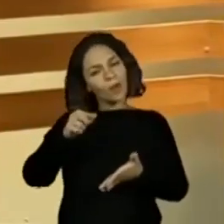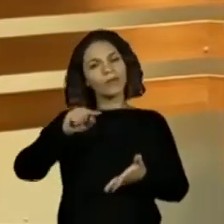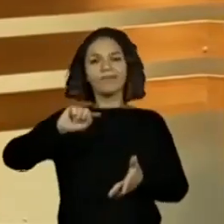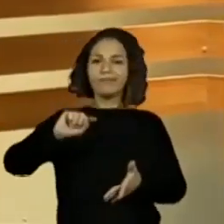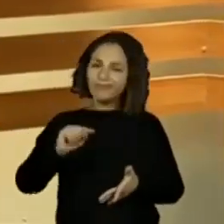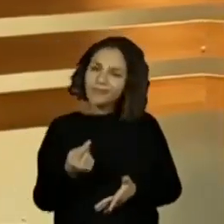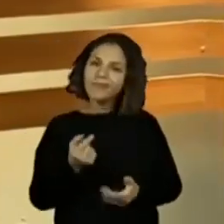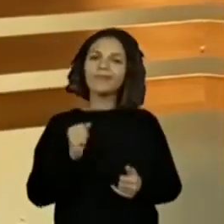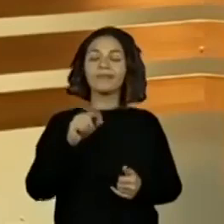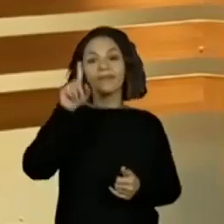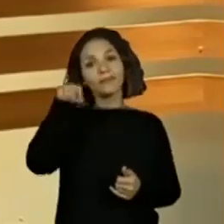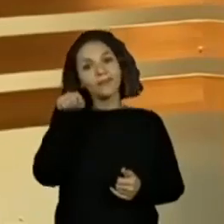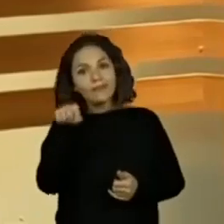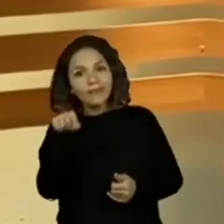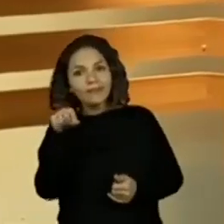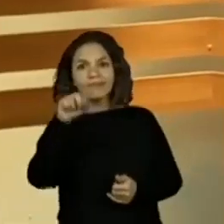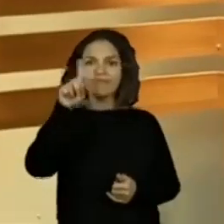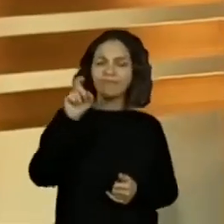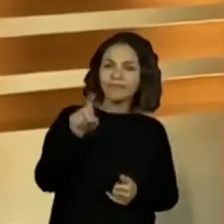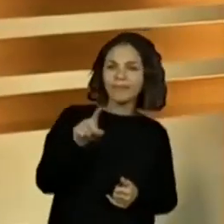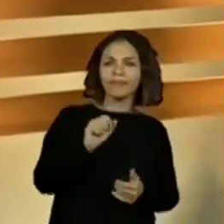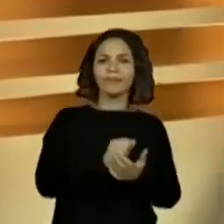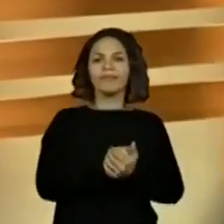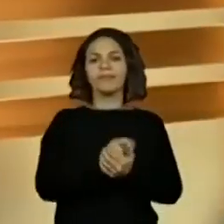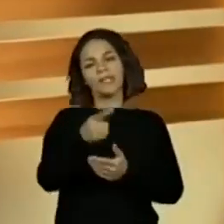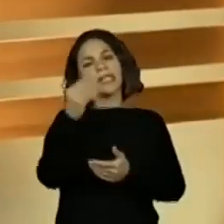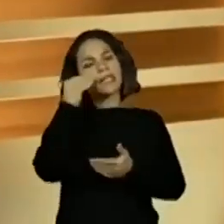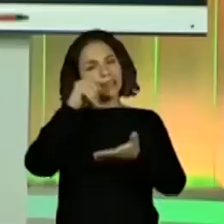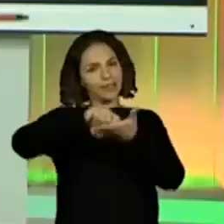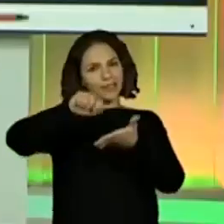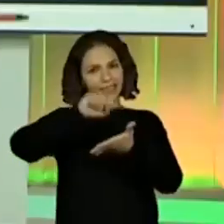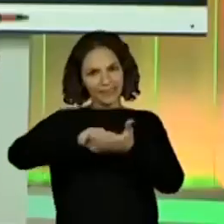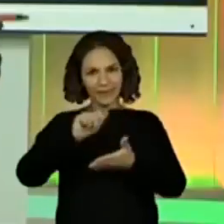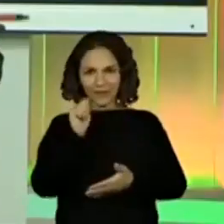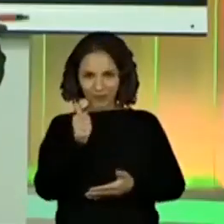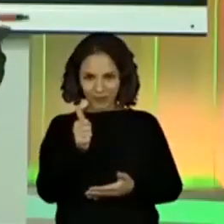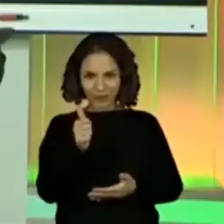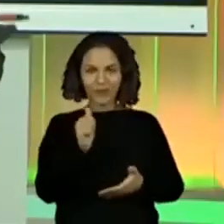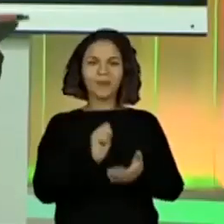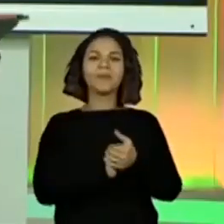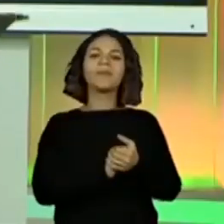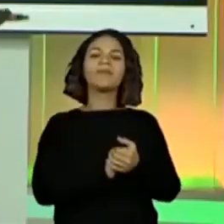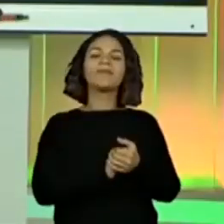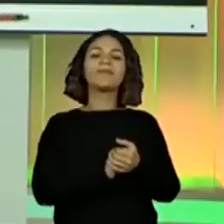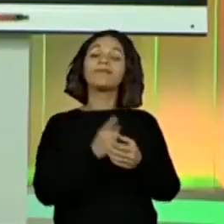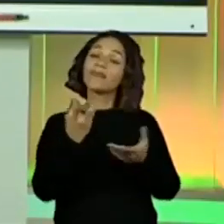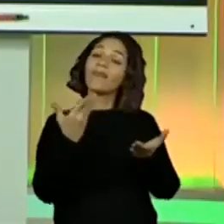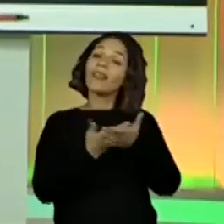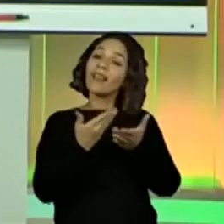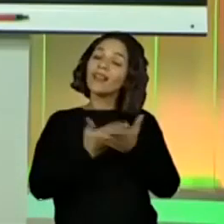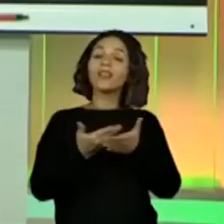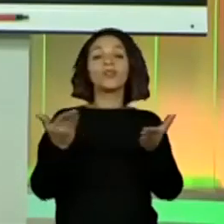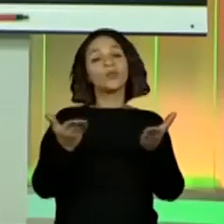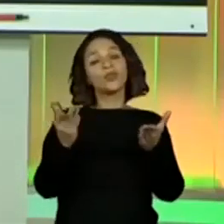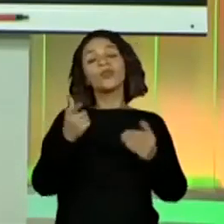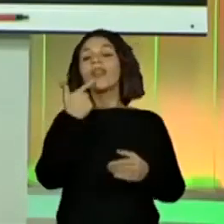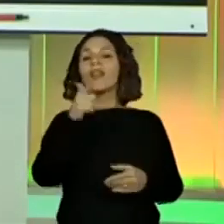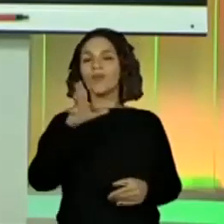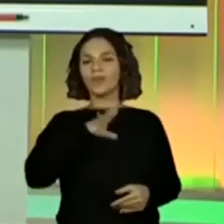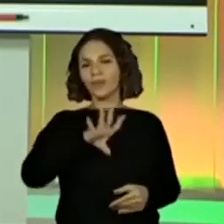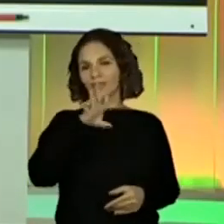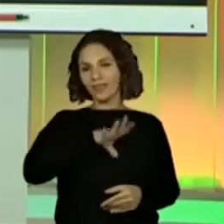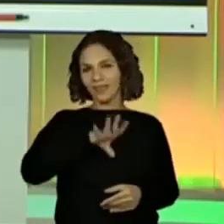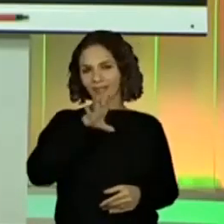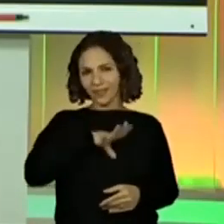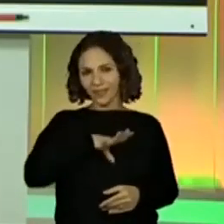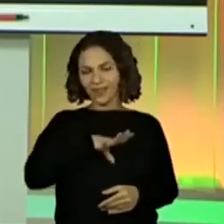conversar com alguém colocando a pontuação corretamente, tá? Essa foi a nossa aula de língua portuguesa